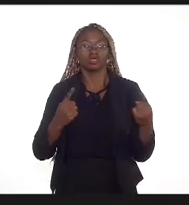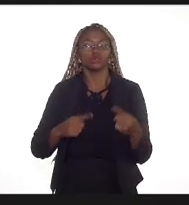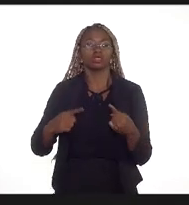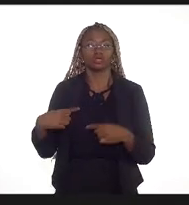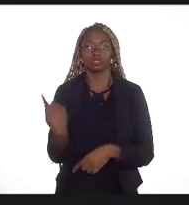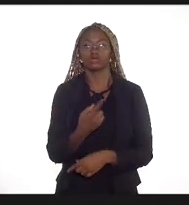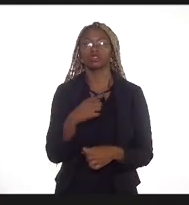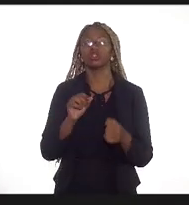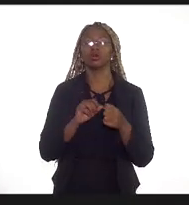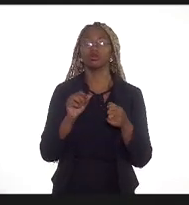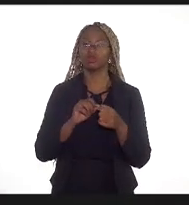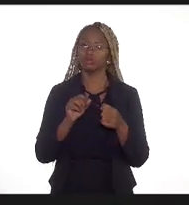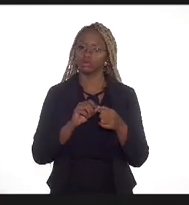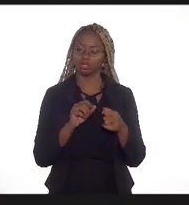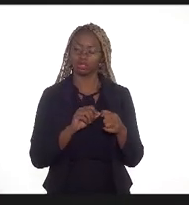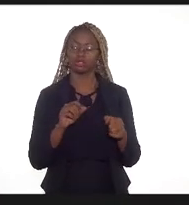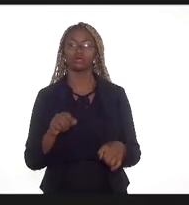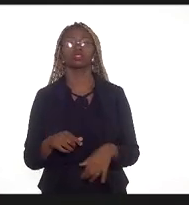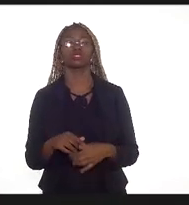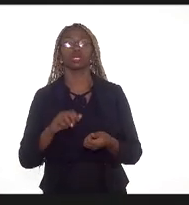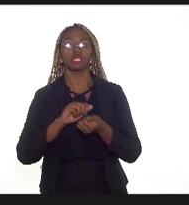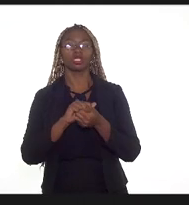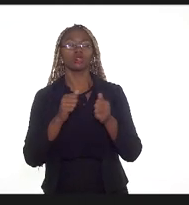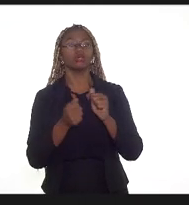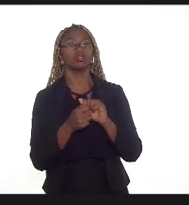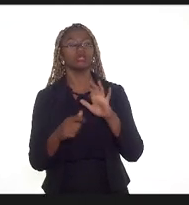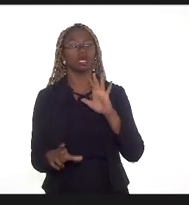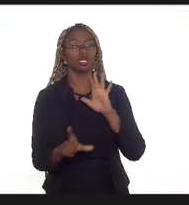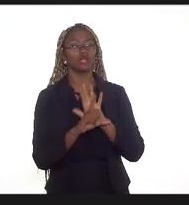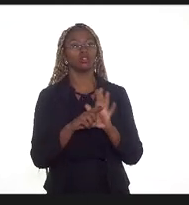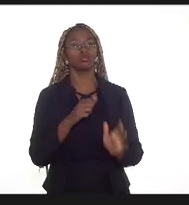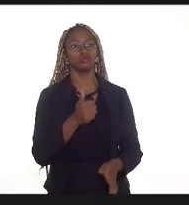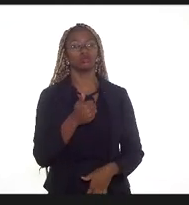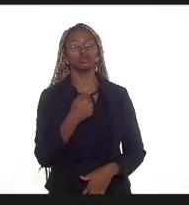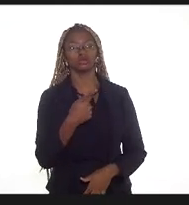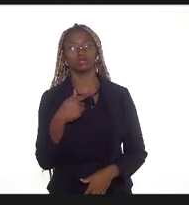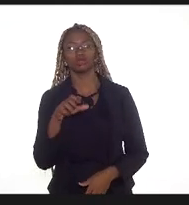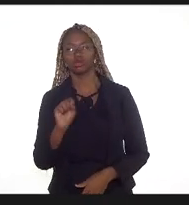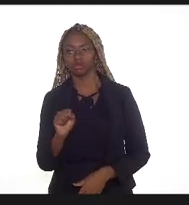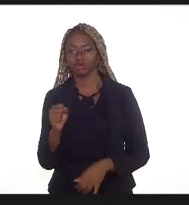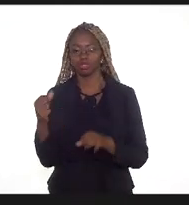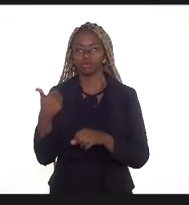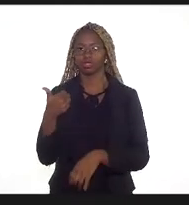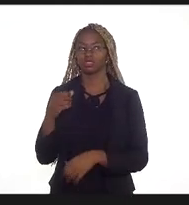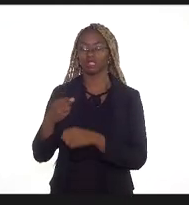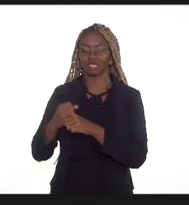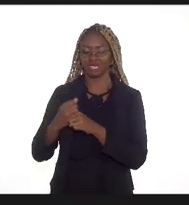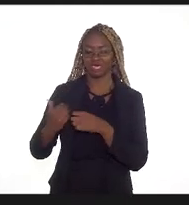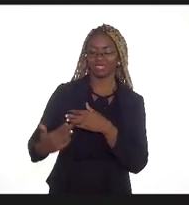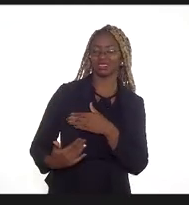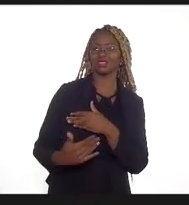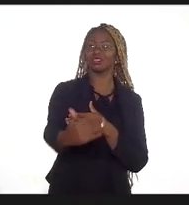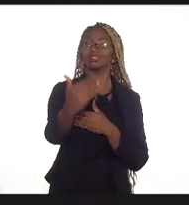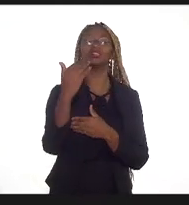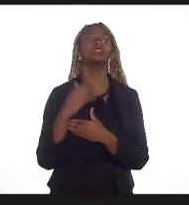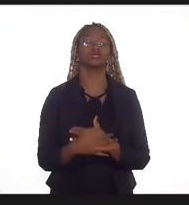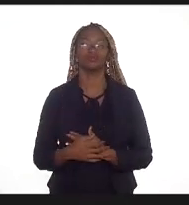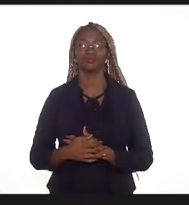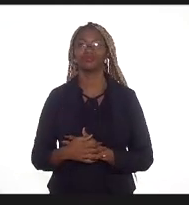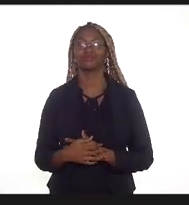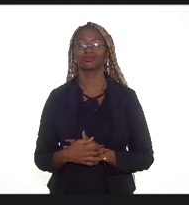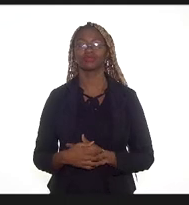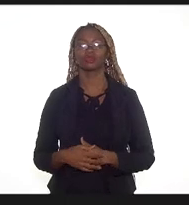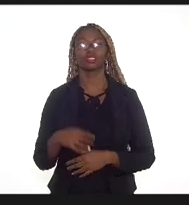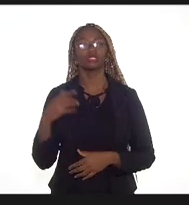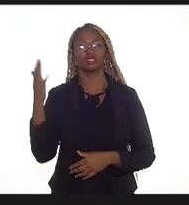que fazer, que é a adequação da lei, a Lei 178 para os próximos 10 anos. Isso vai ser um ganho